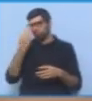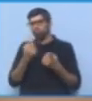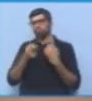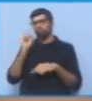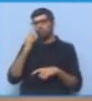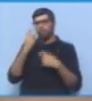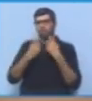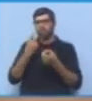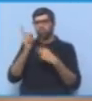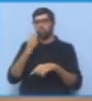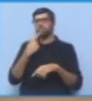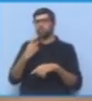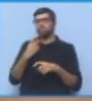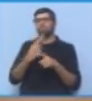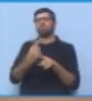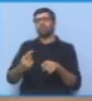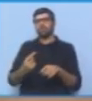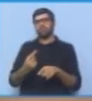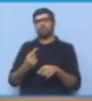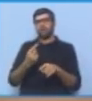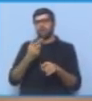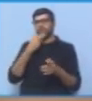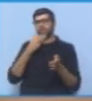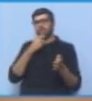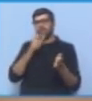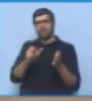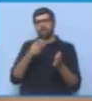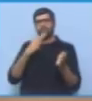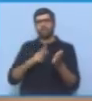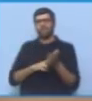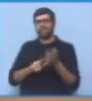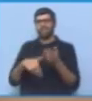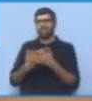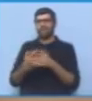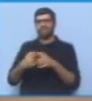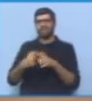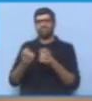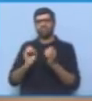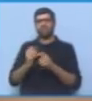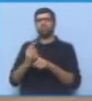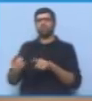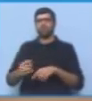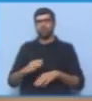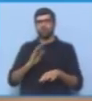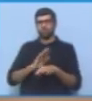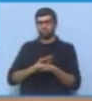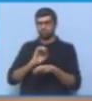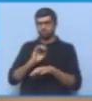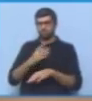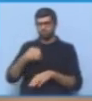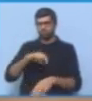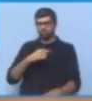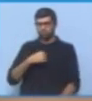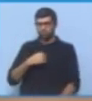Eu próprio pergunto-me porquê, muitas vezes. Porquê é que a verdade não me mobiliza? Porque nós temos a percepção de